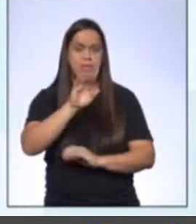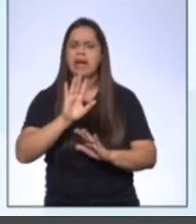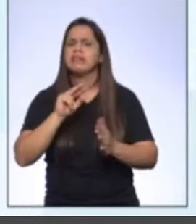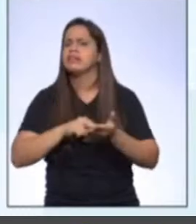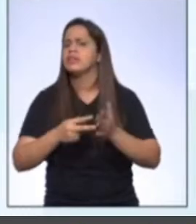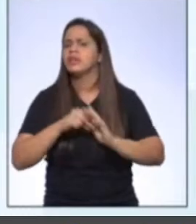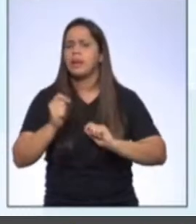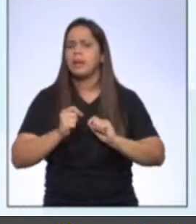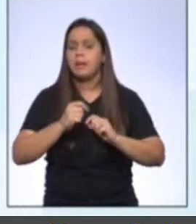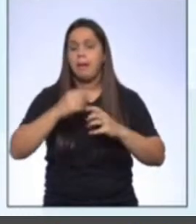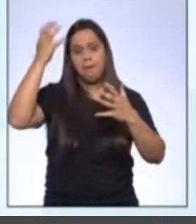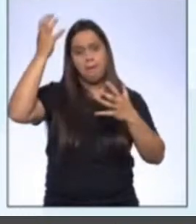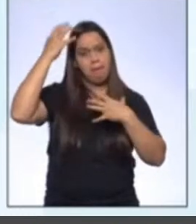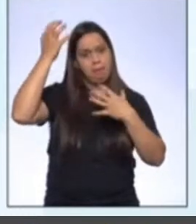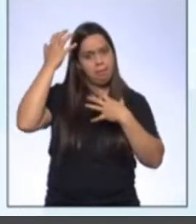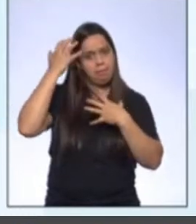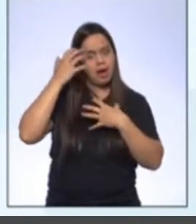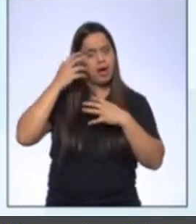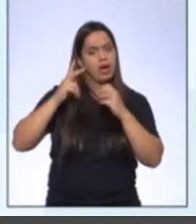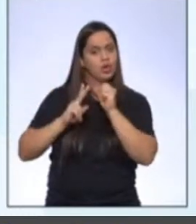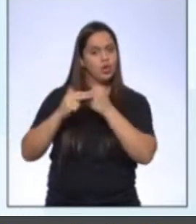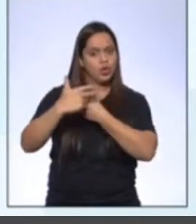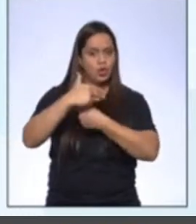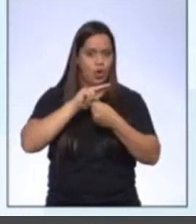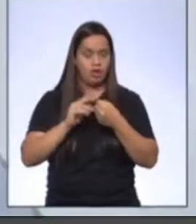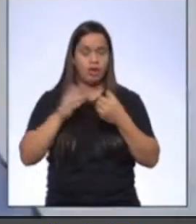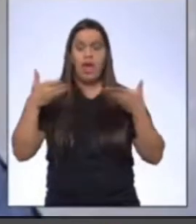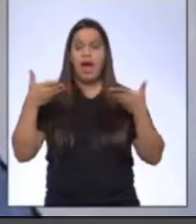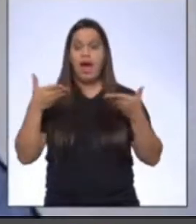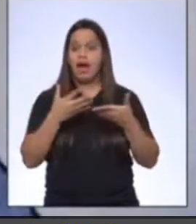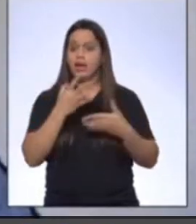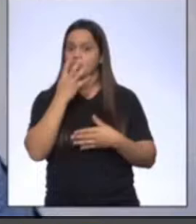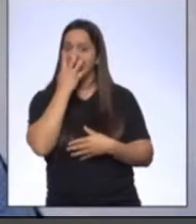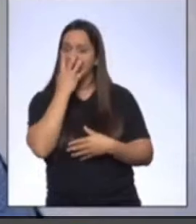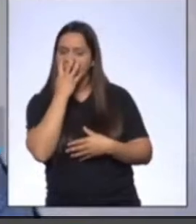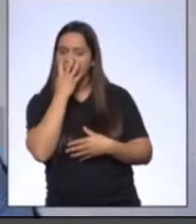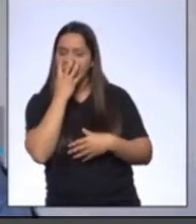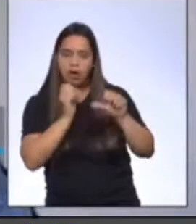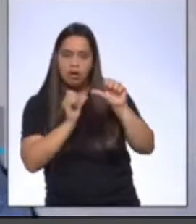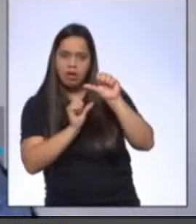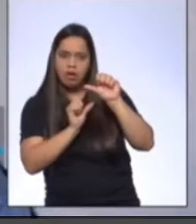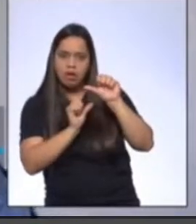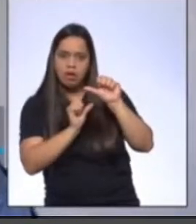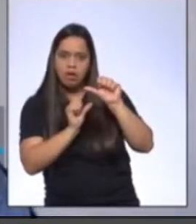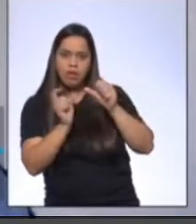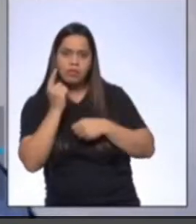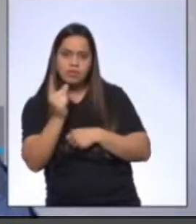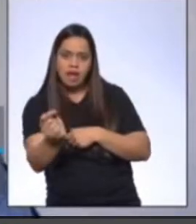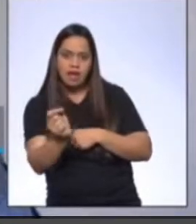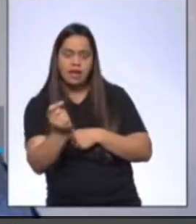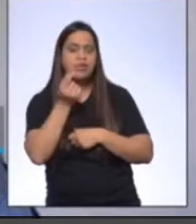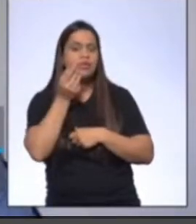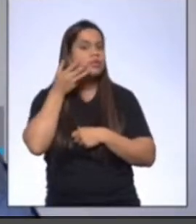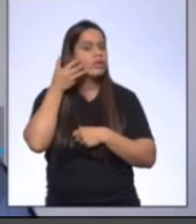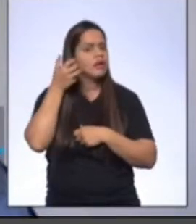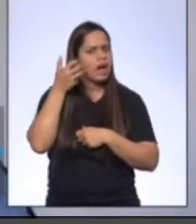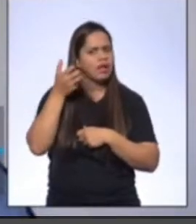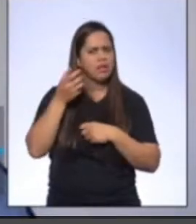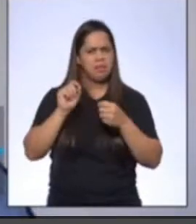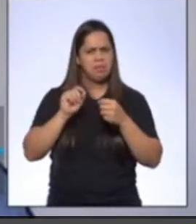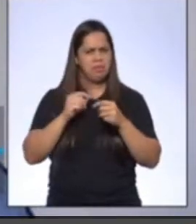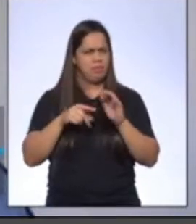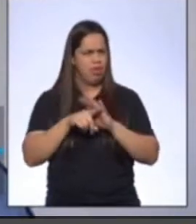O banho e tosa, aqui o seu cão sai um gato. Será que eles fazem cirurgia e trocam? O cão deixa de ser cão, vira